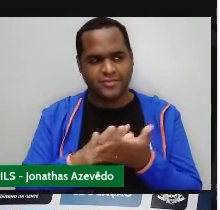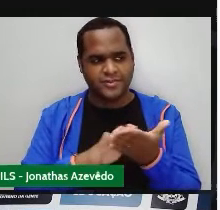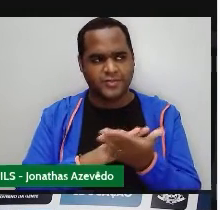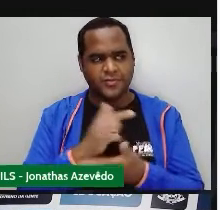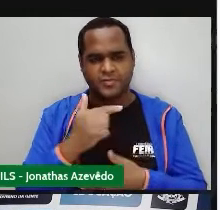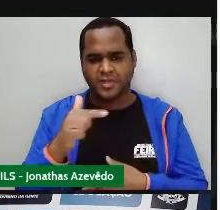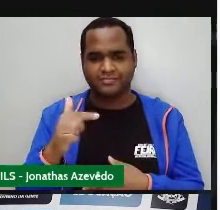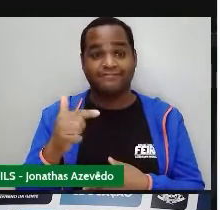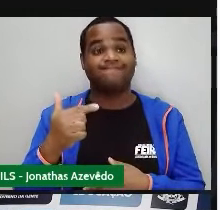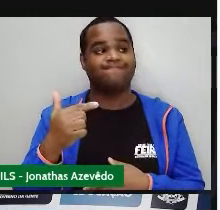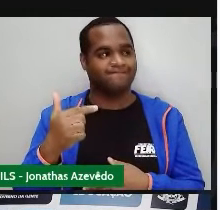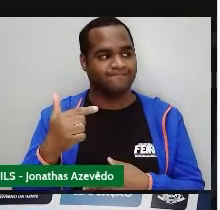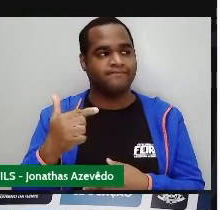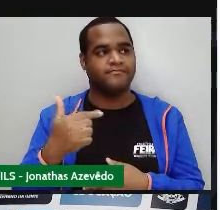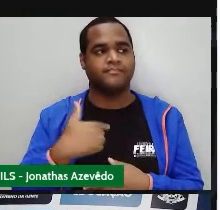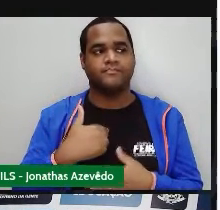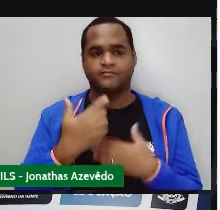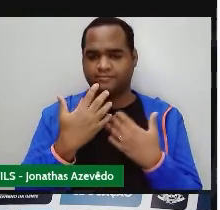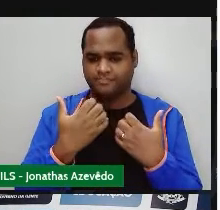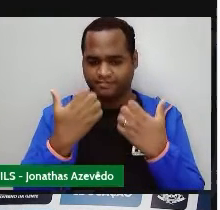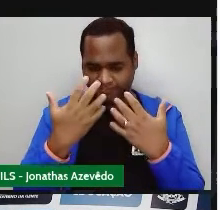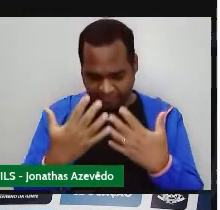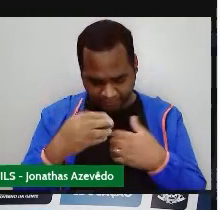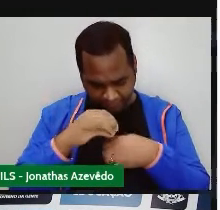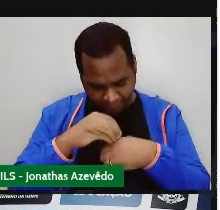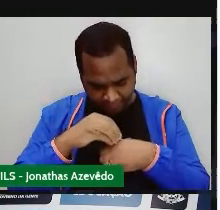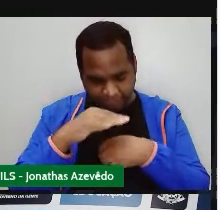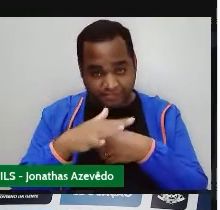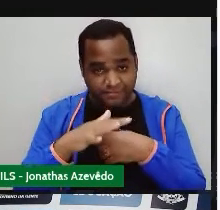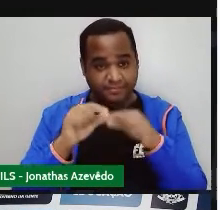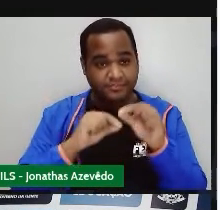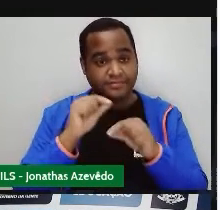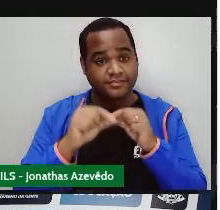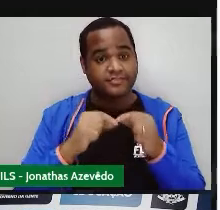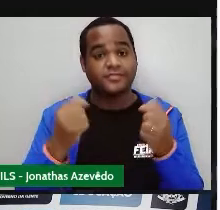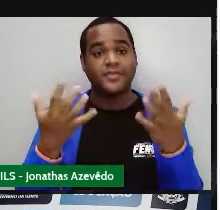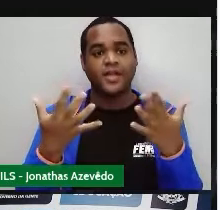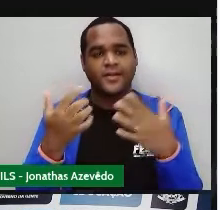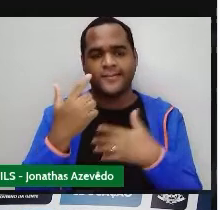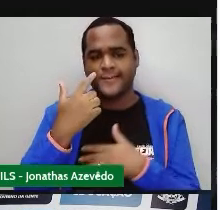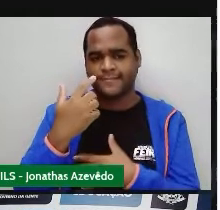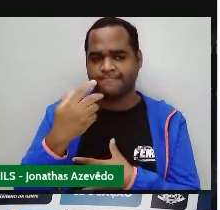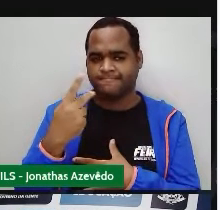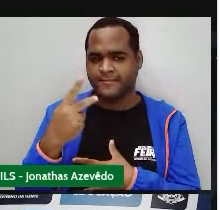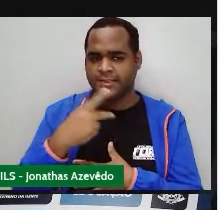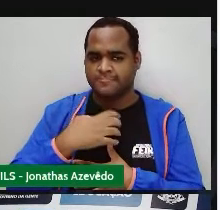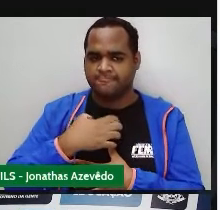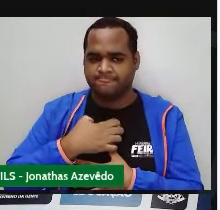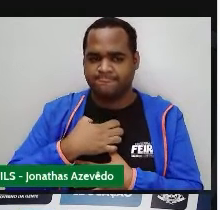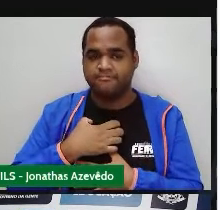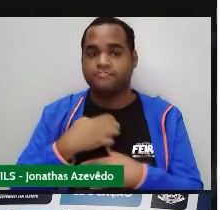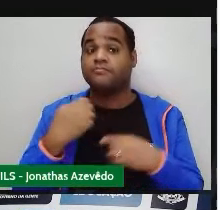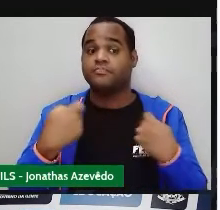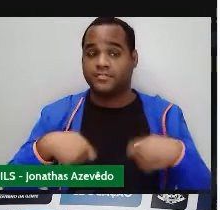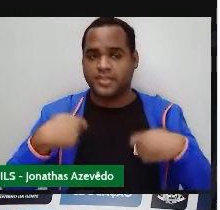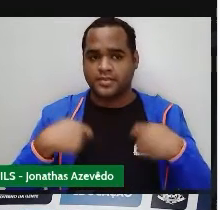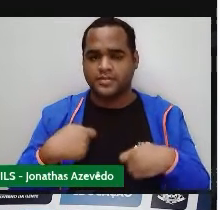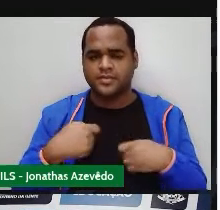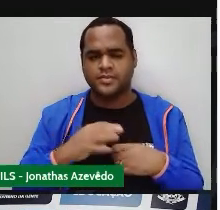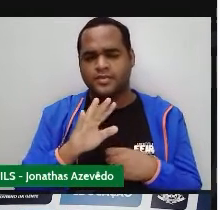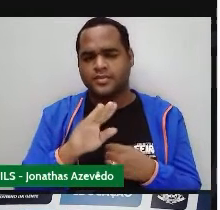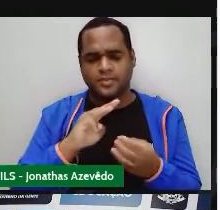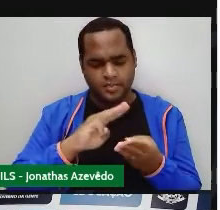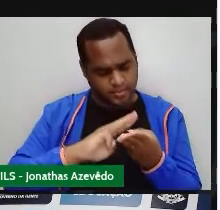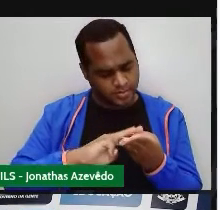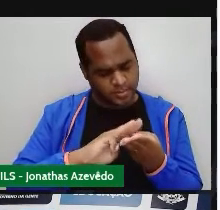bom eu tô querendo trazer aqui para essa aula seguinte que tal a gente dá um sentido para matemática né então a gente